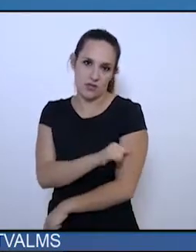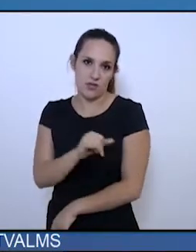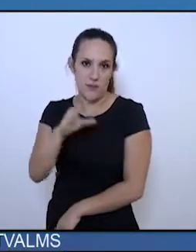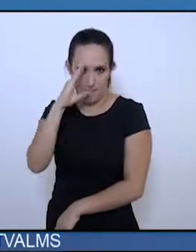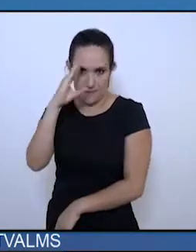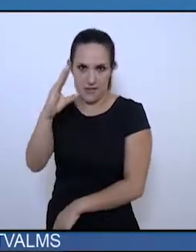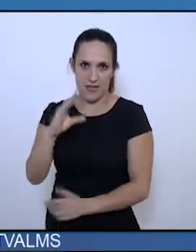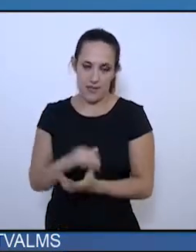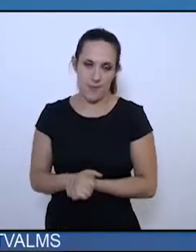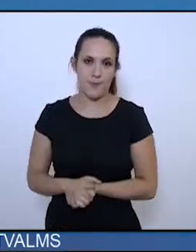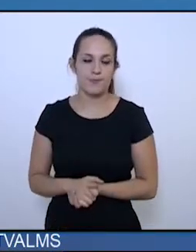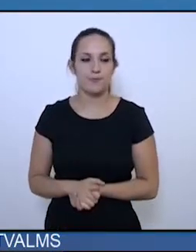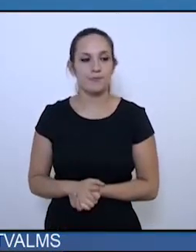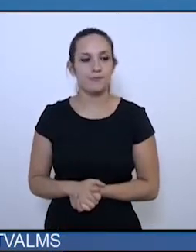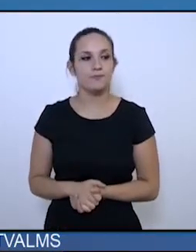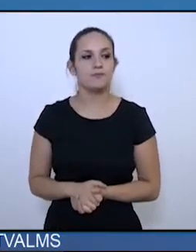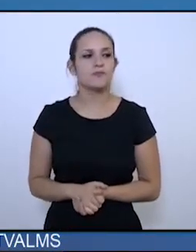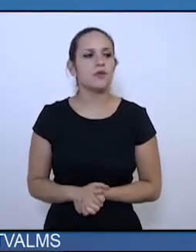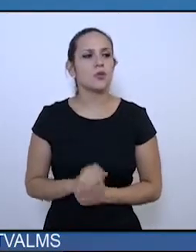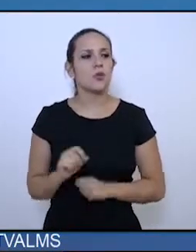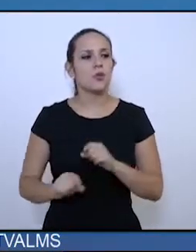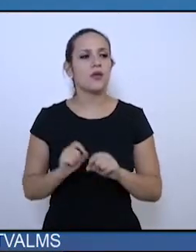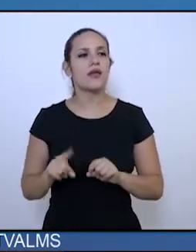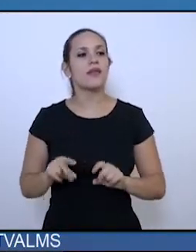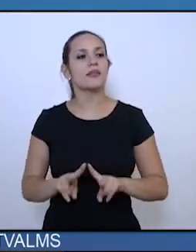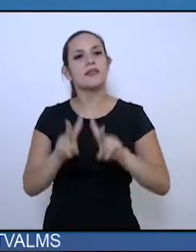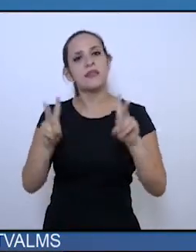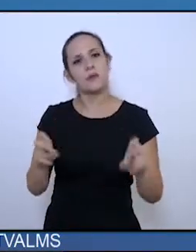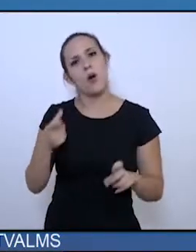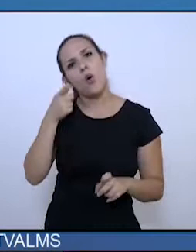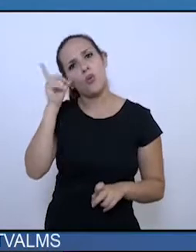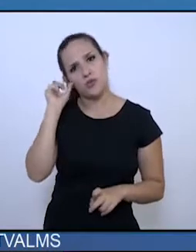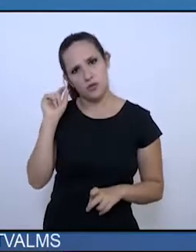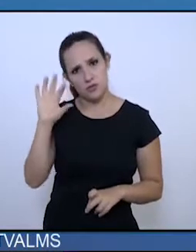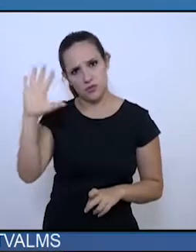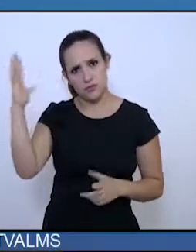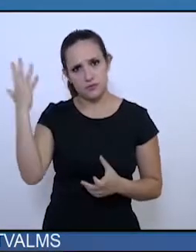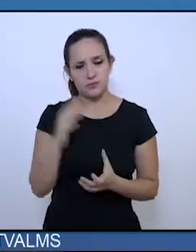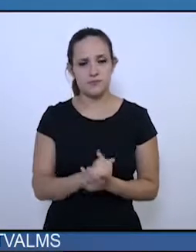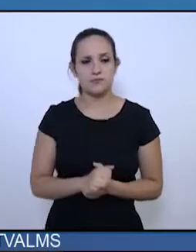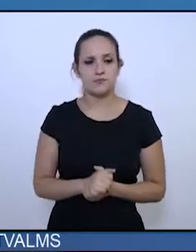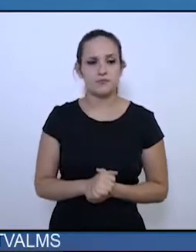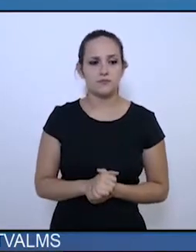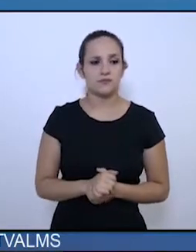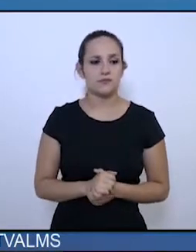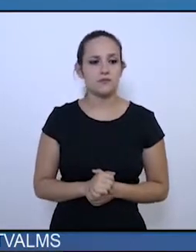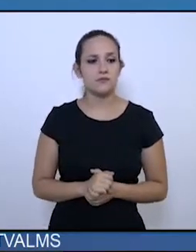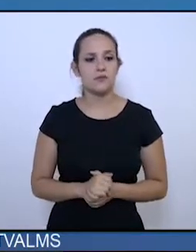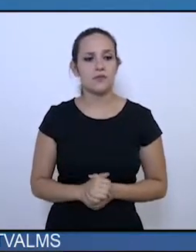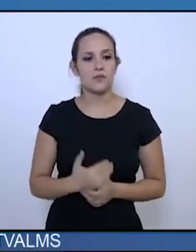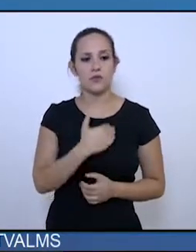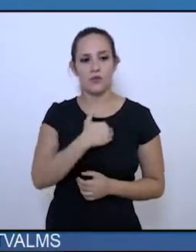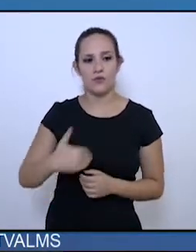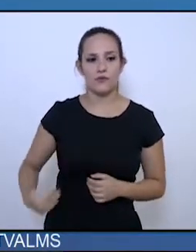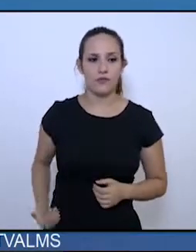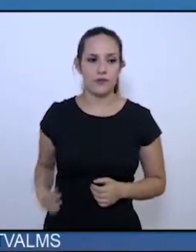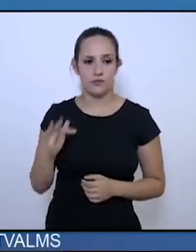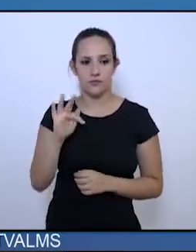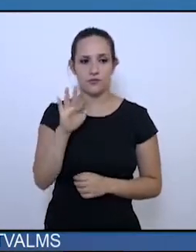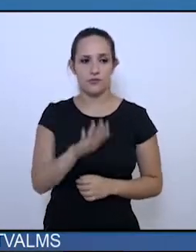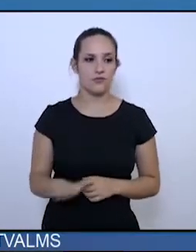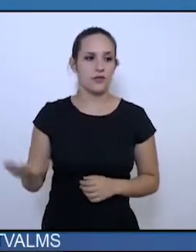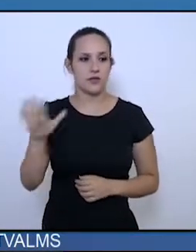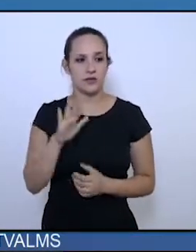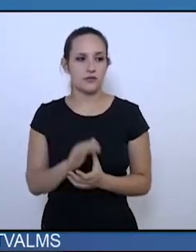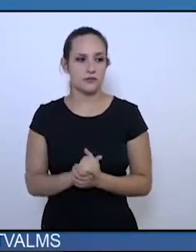Eu tenho outra notícia aqui, colegas deputados, essa aqui de ontem, que diz o seguinte: o governo federal corta pela metade o investimento